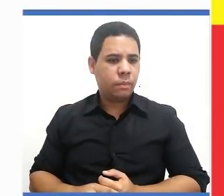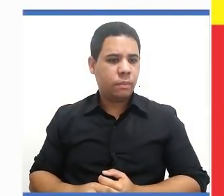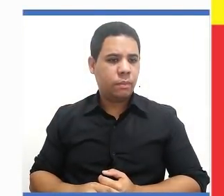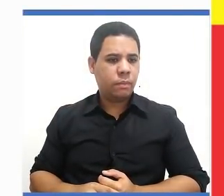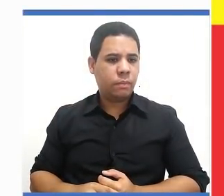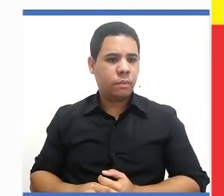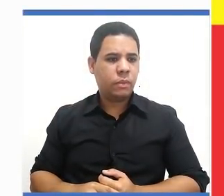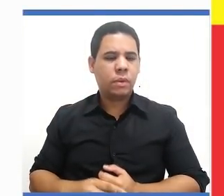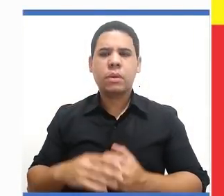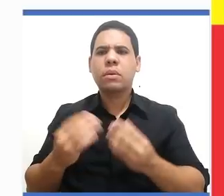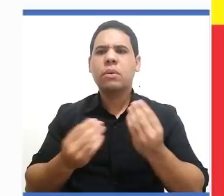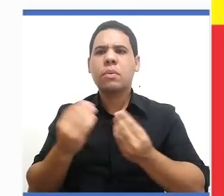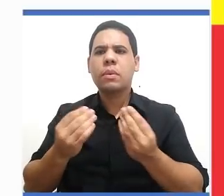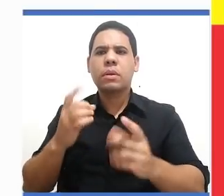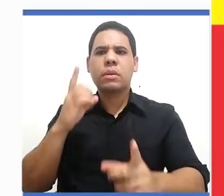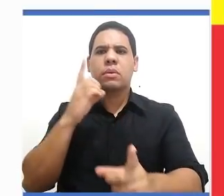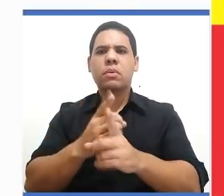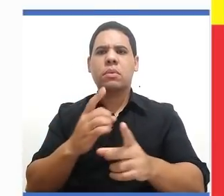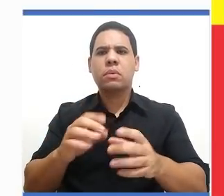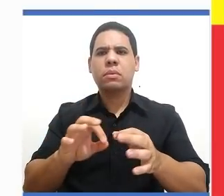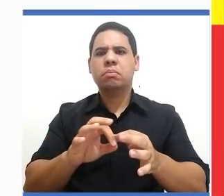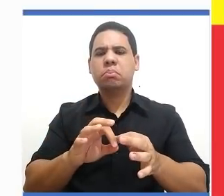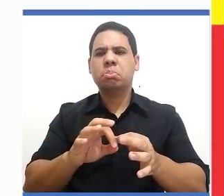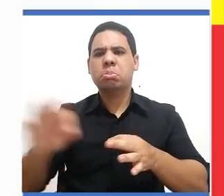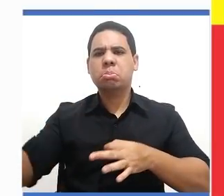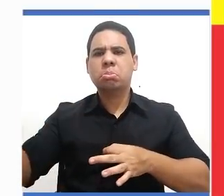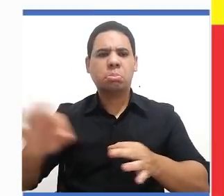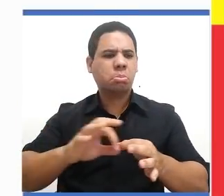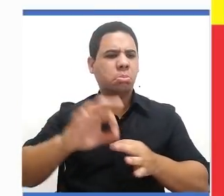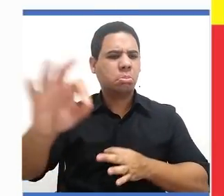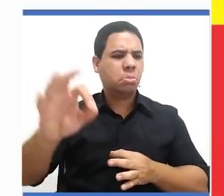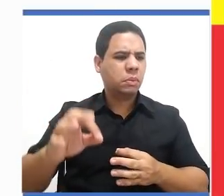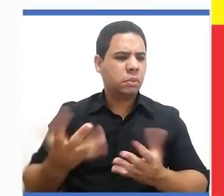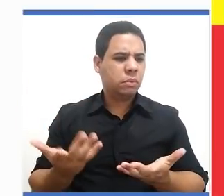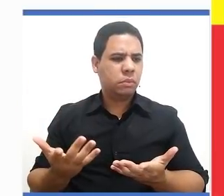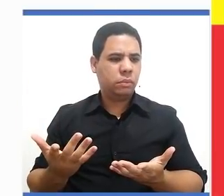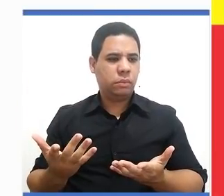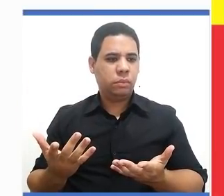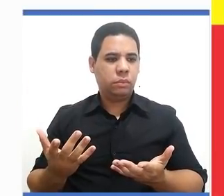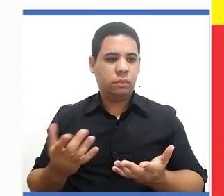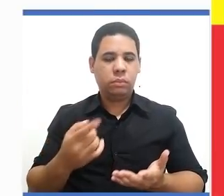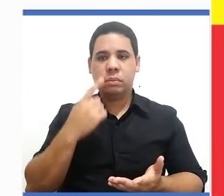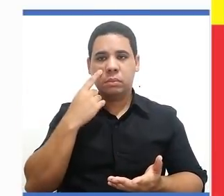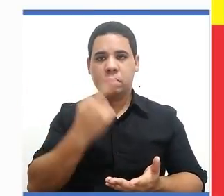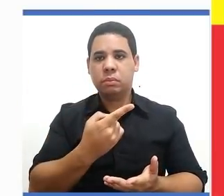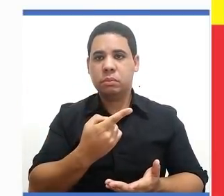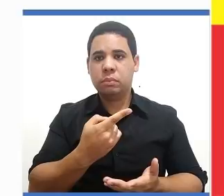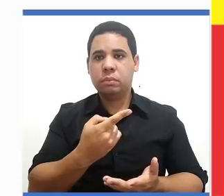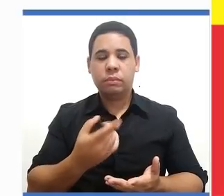essas imagens aí. Como é que a gente encontra essa medida? Essa medida é como?